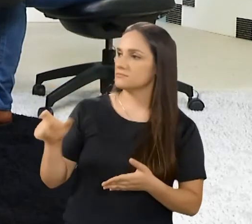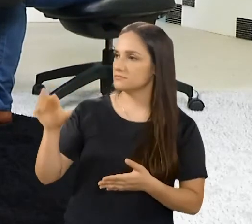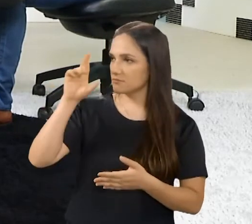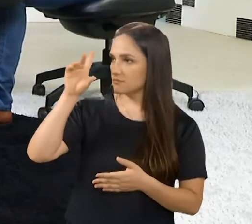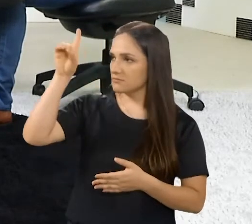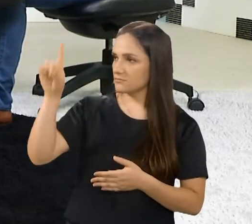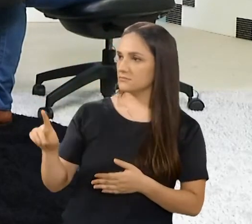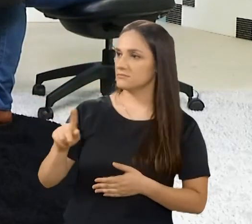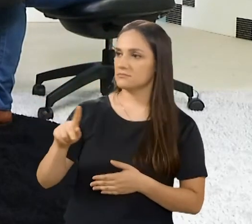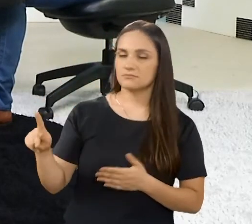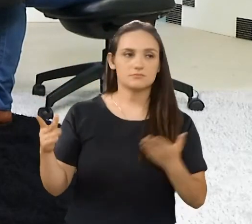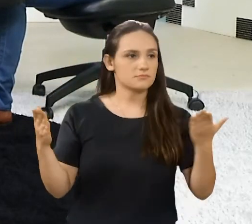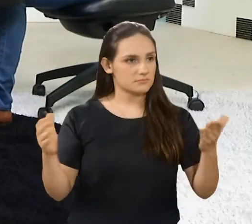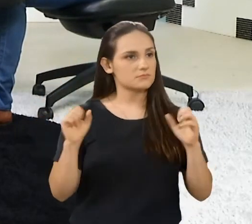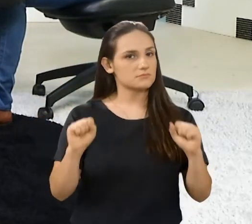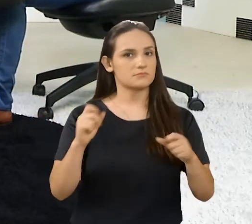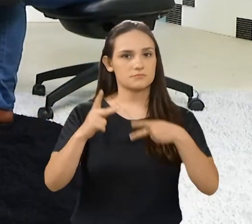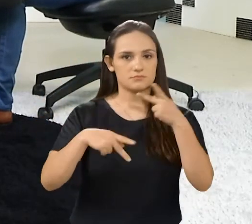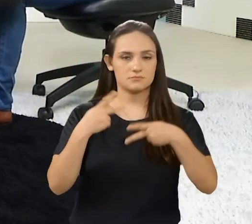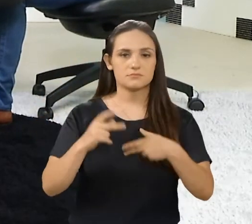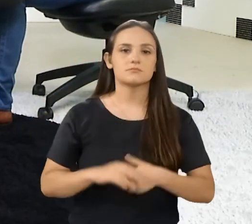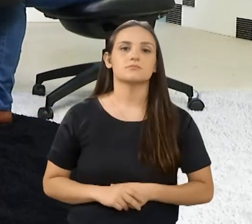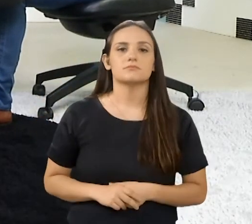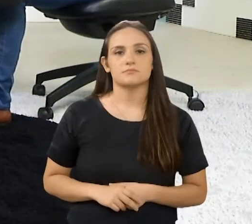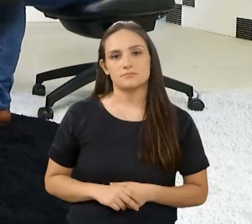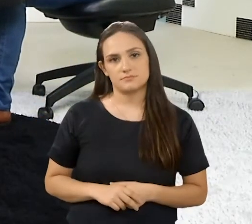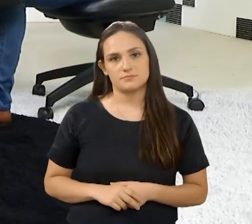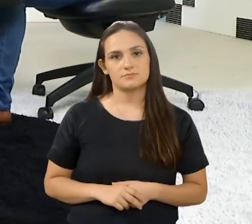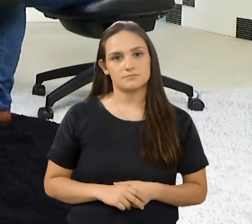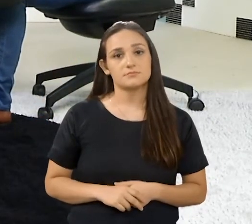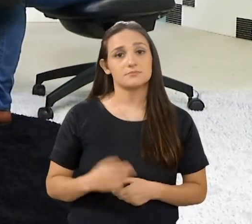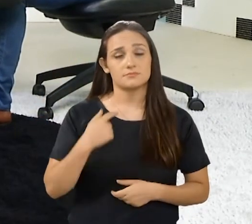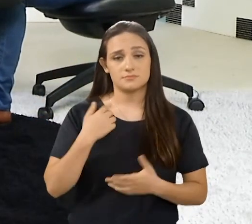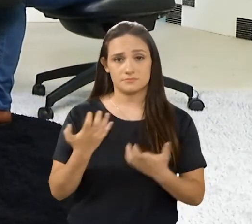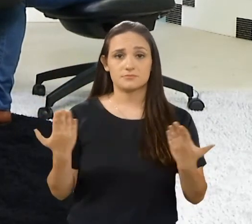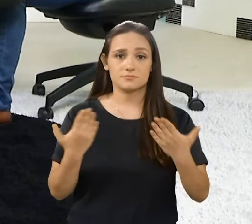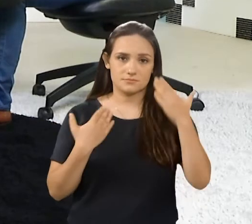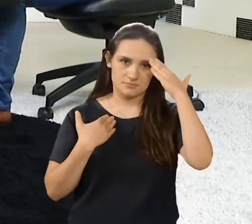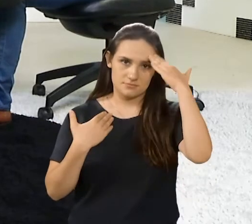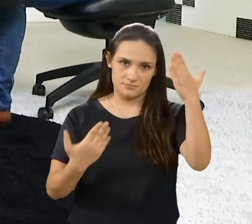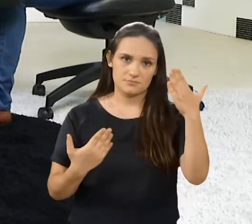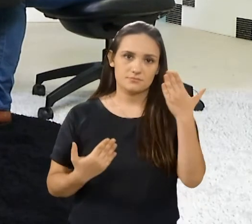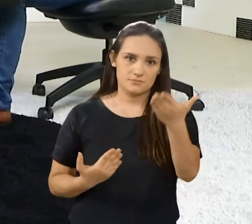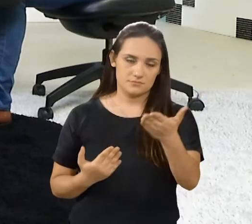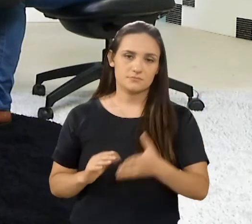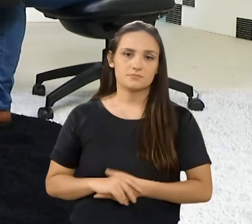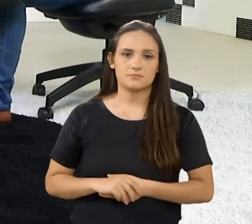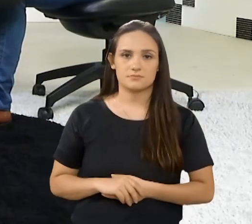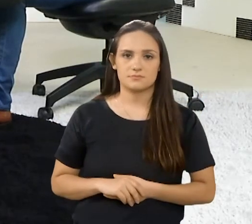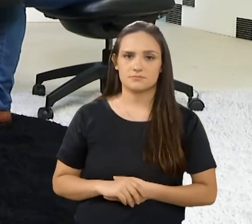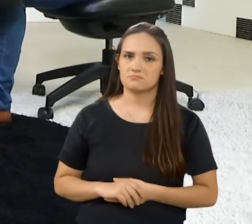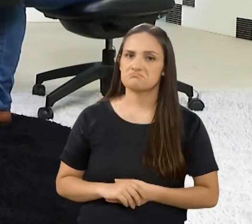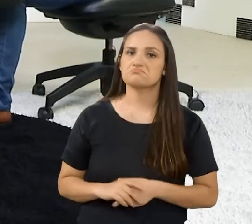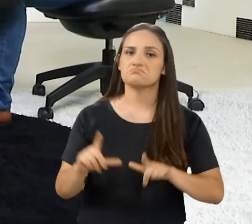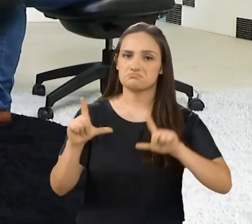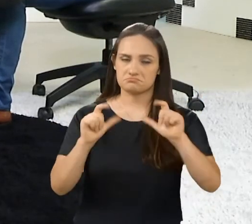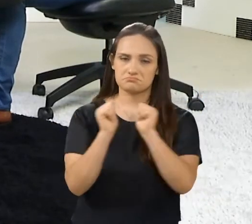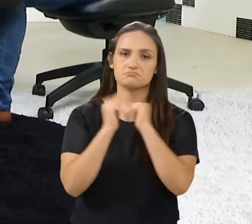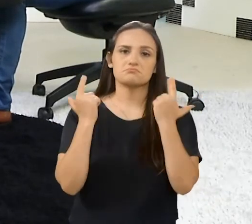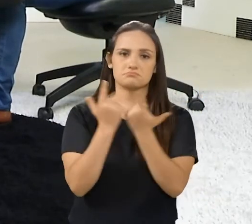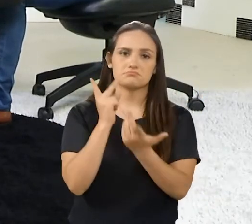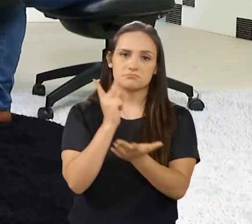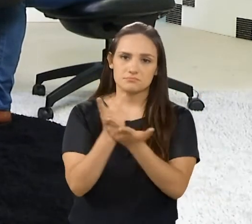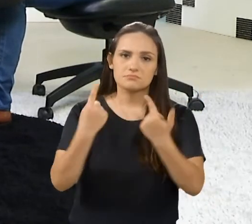do IMASU. Fiquem à vontade. Primeiro, te agradecer, Alessandro. Vocês sempre foram parceiros e